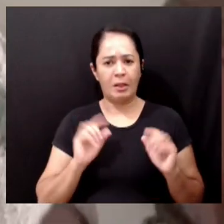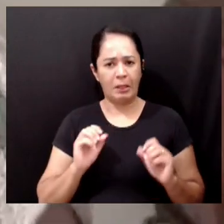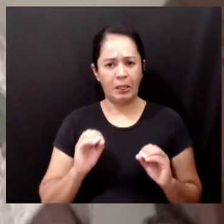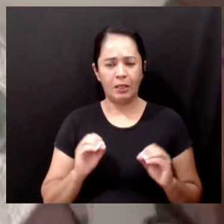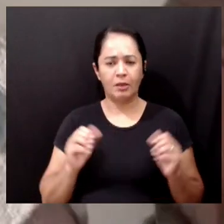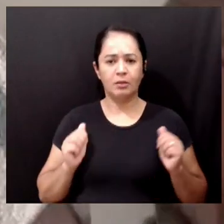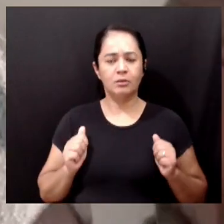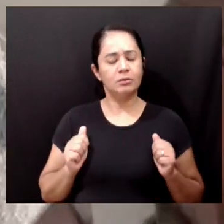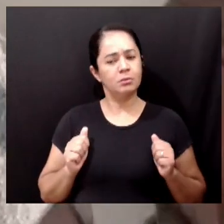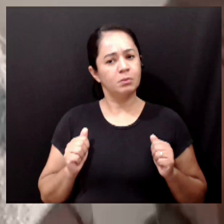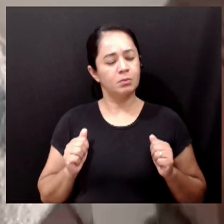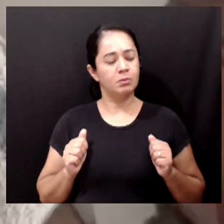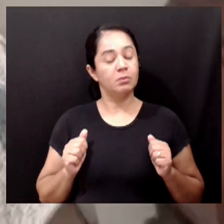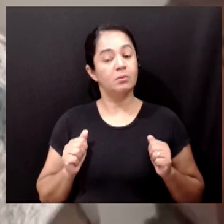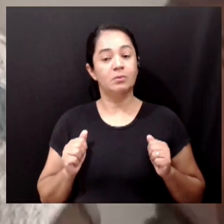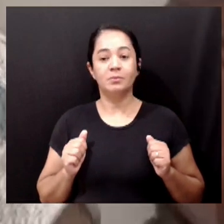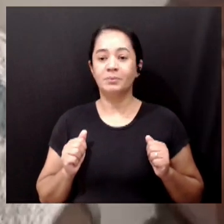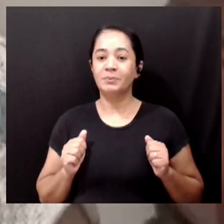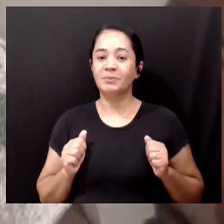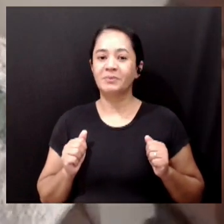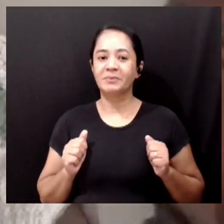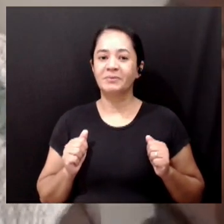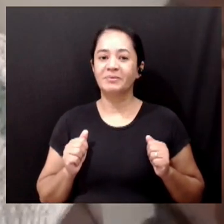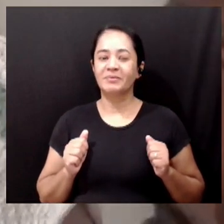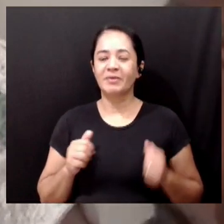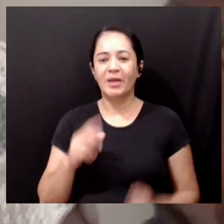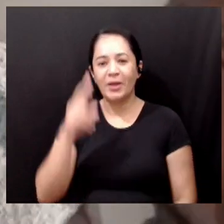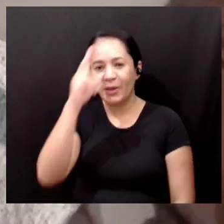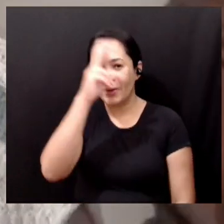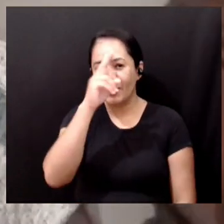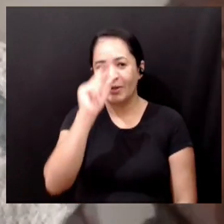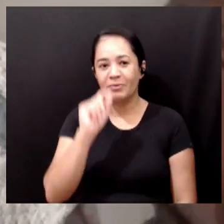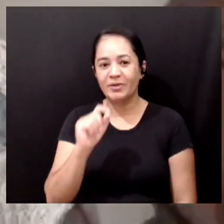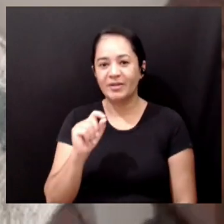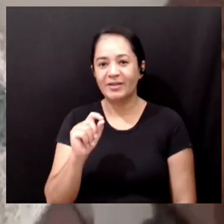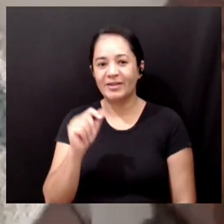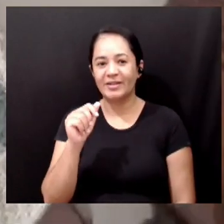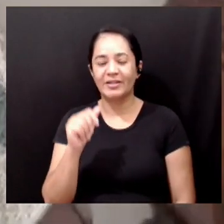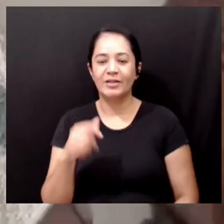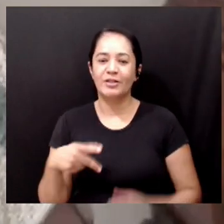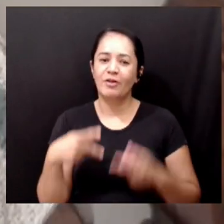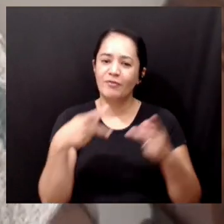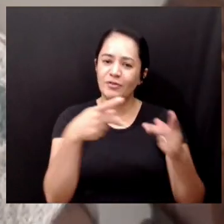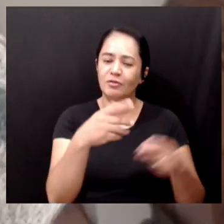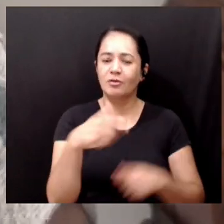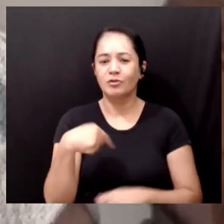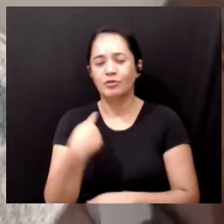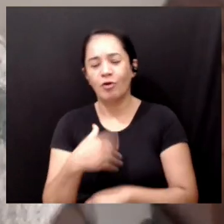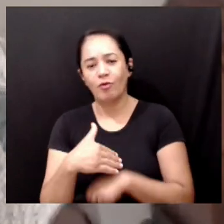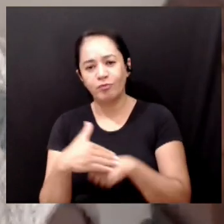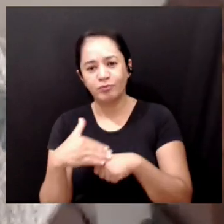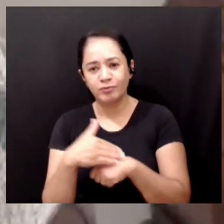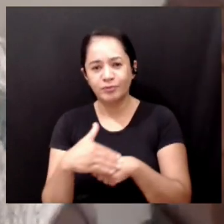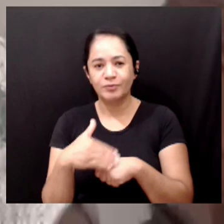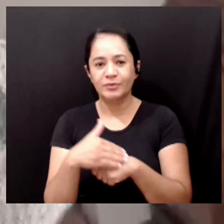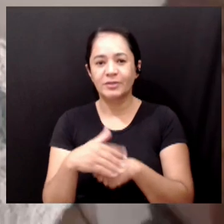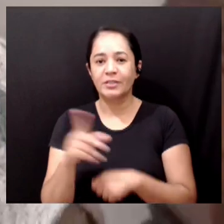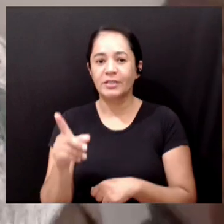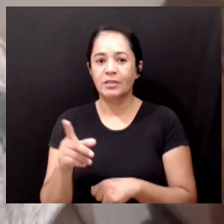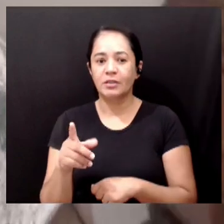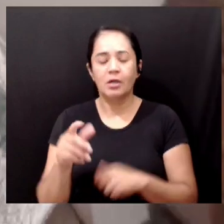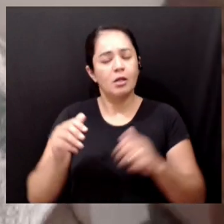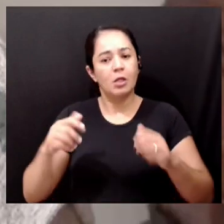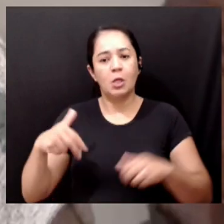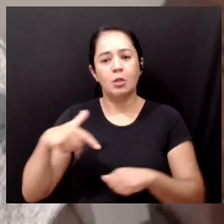calado. E eu lembro que ela foi me visitar, a gente conversou. E ele entrou e ficou quieto, não conversou